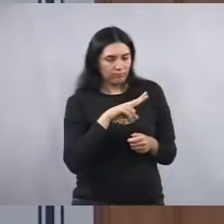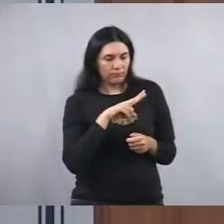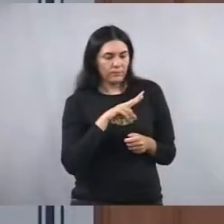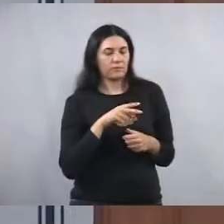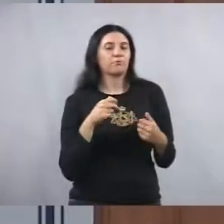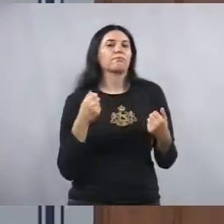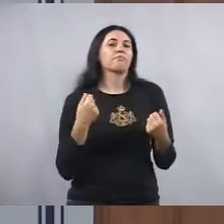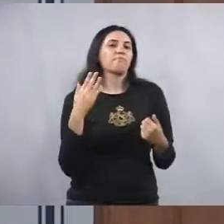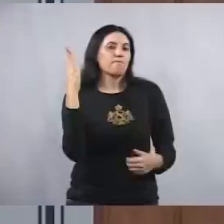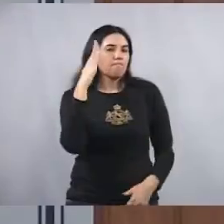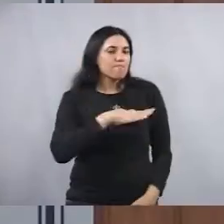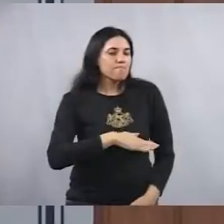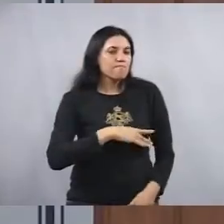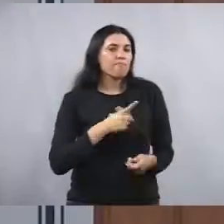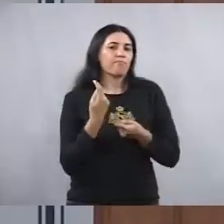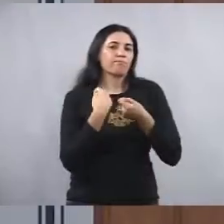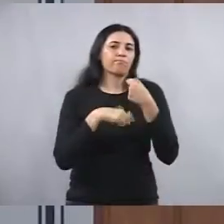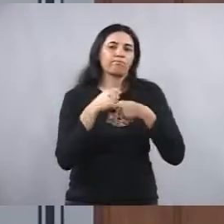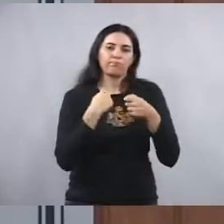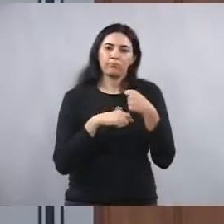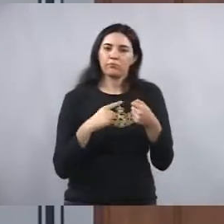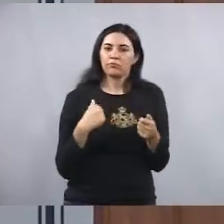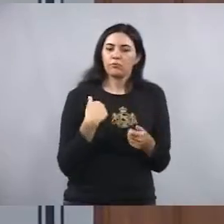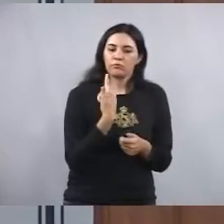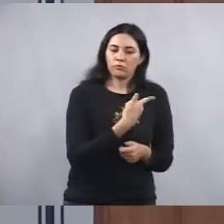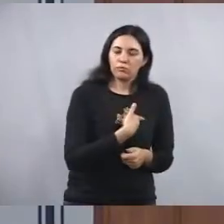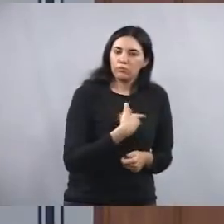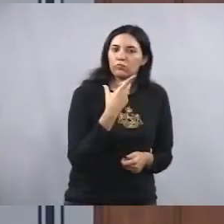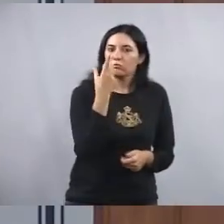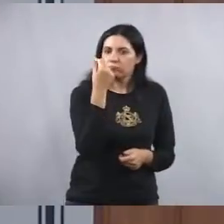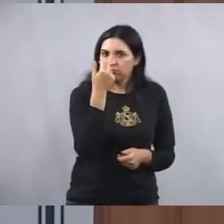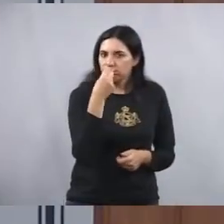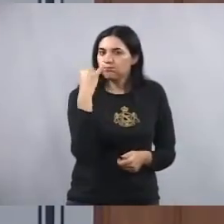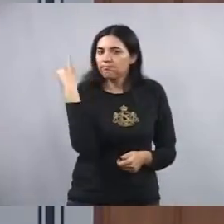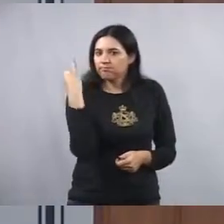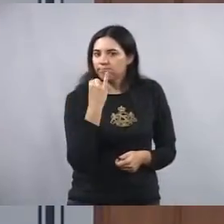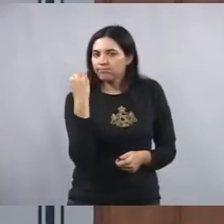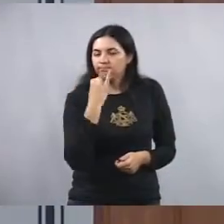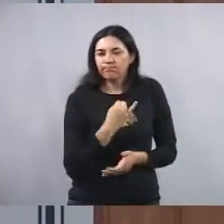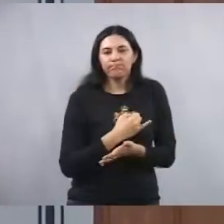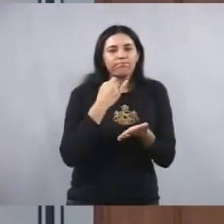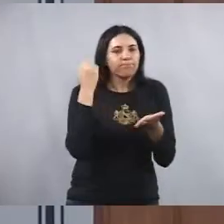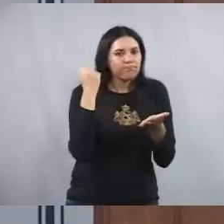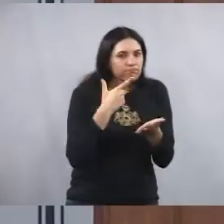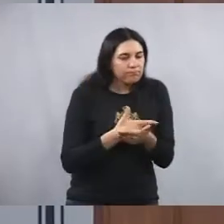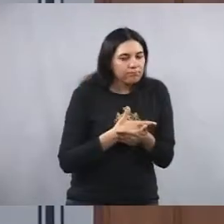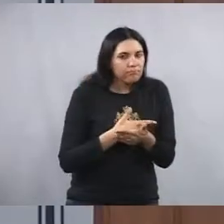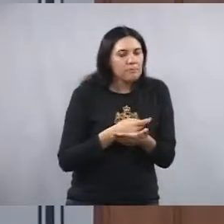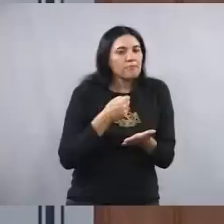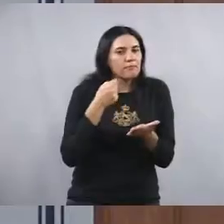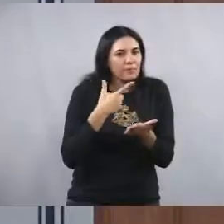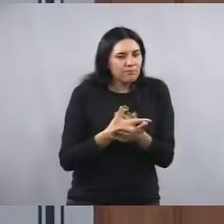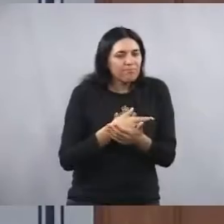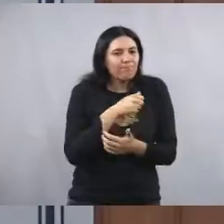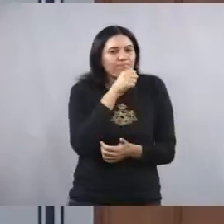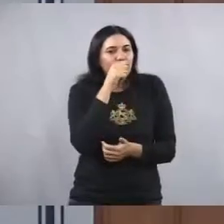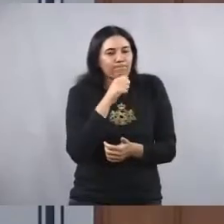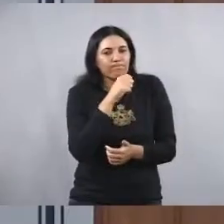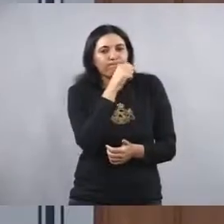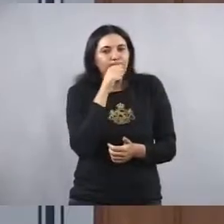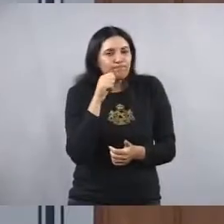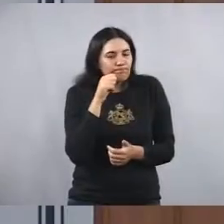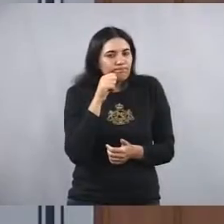é pegar o nosso dinheiro dos nossos impostos que nós contribuímos com sacrifício e